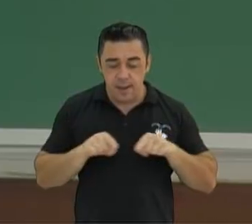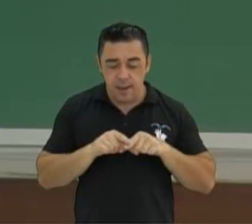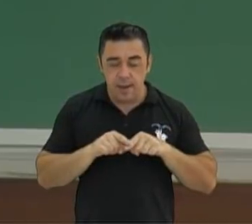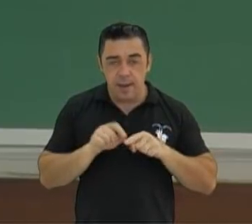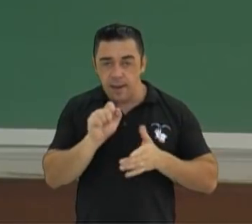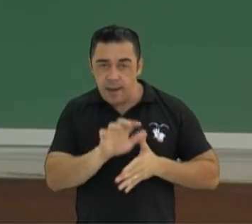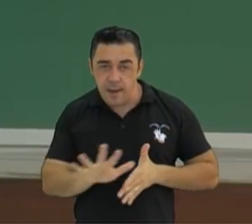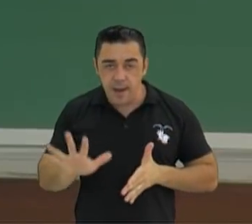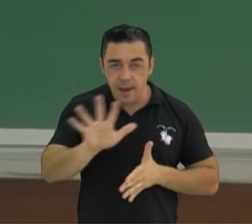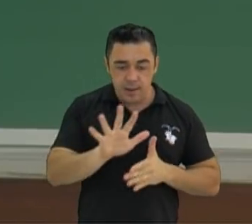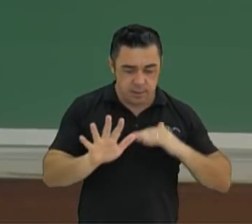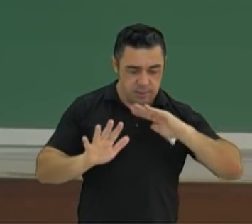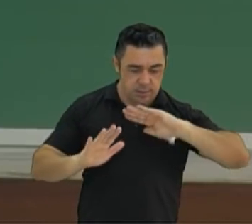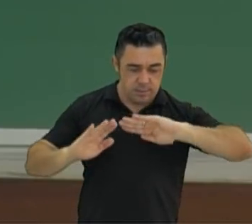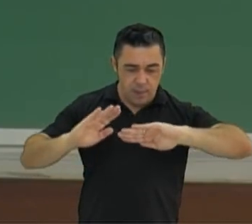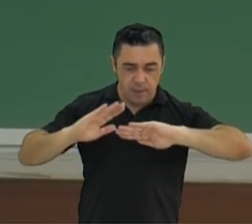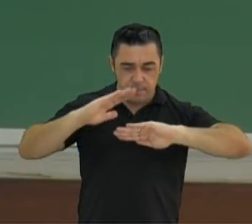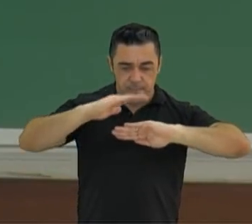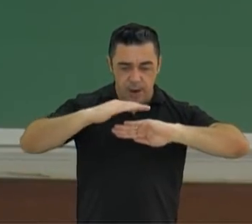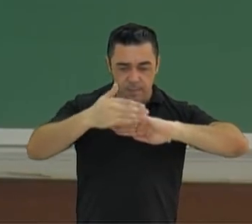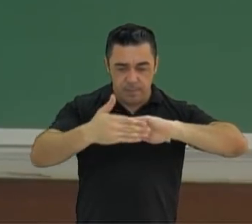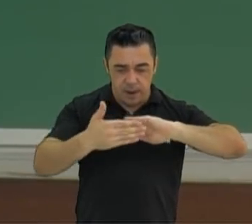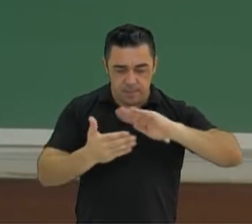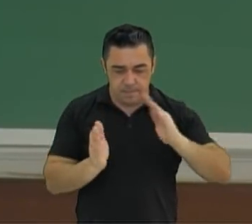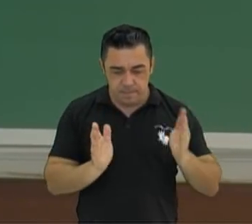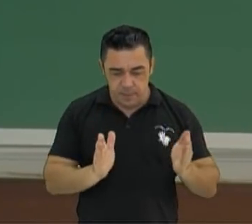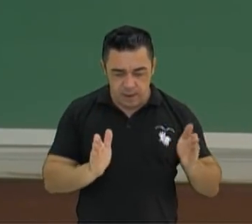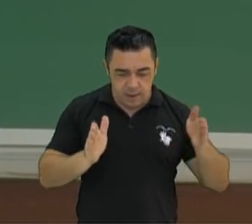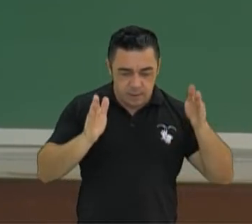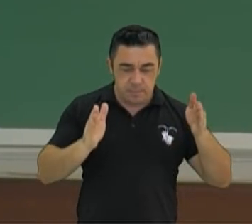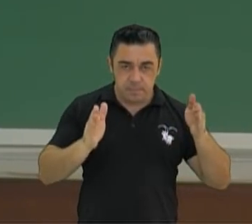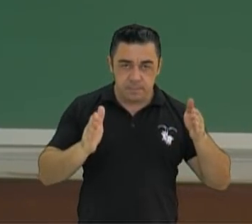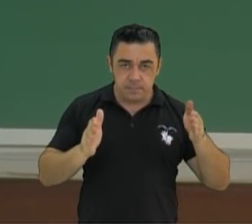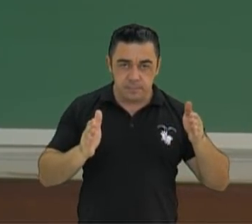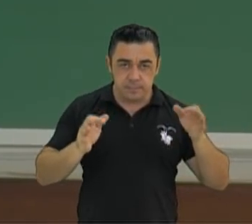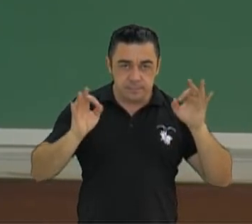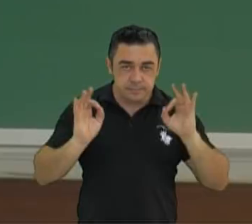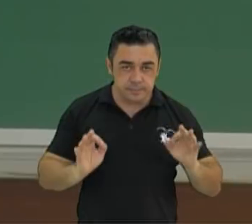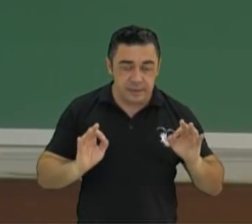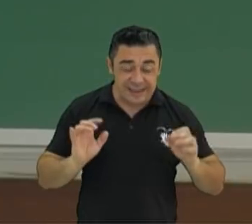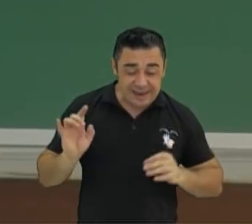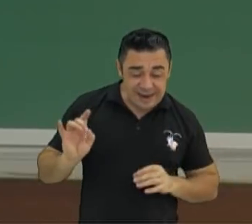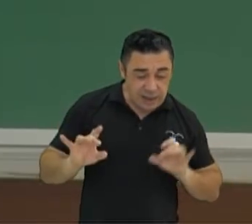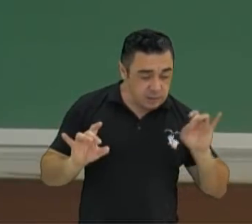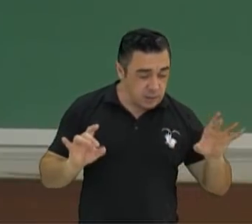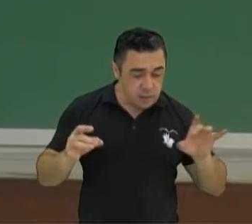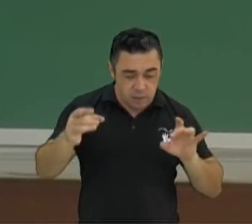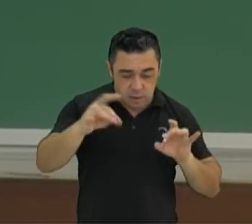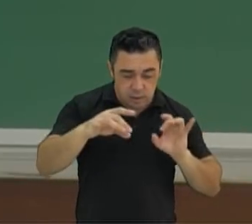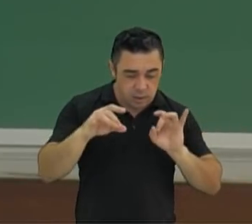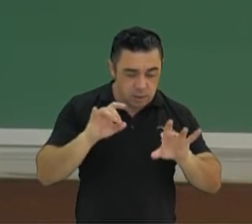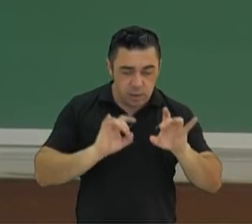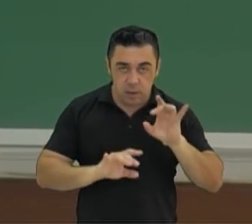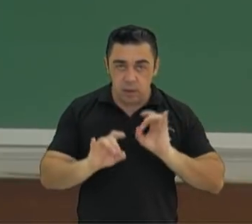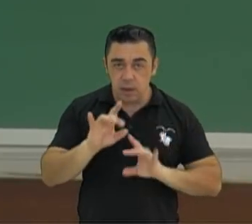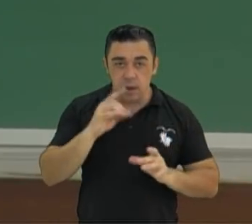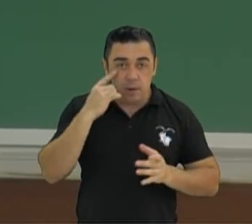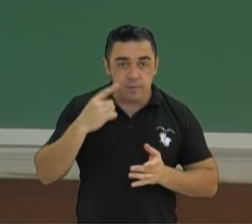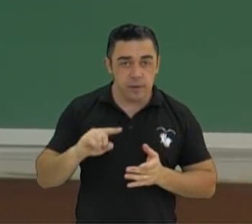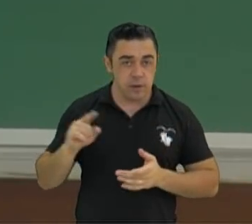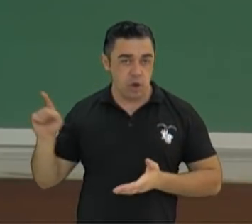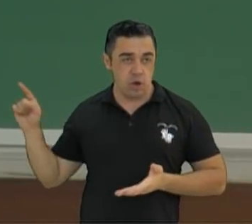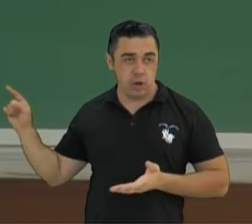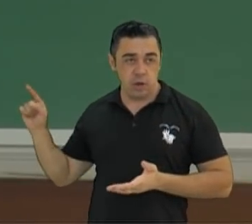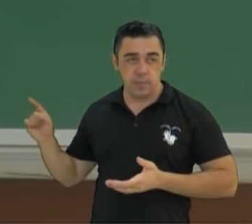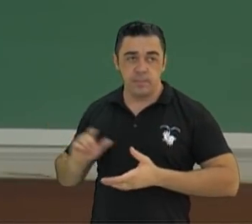cada face dessa figura, igual eu acabei de explicar para você. Cada face é cada lado. Então,